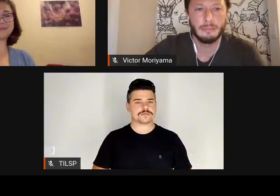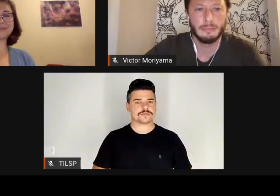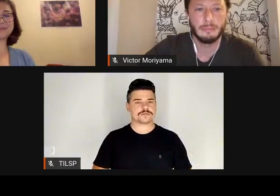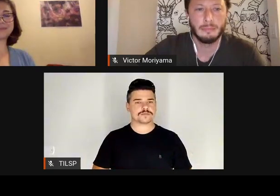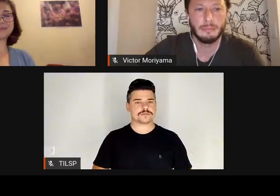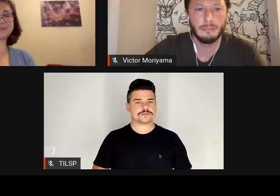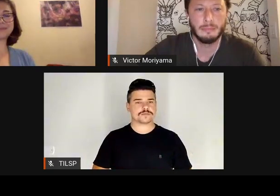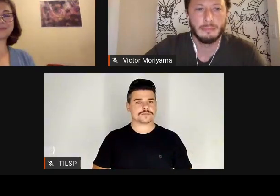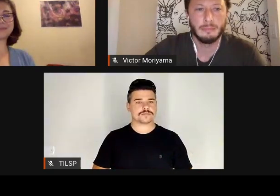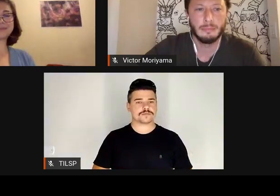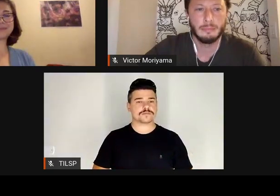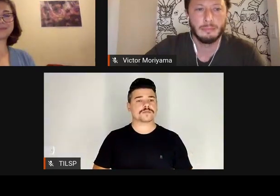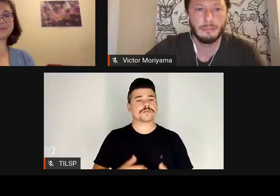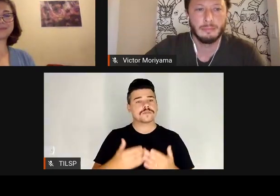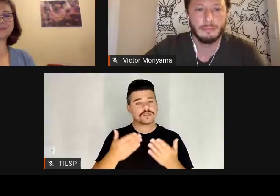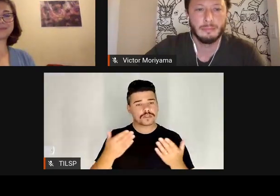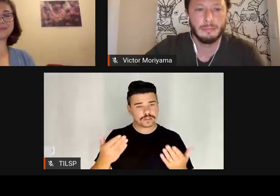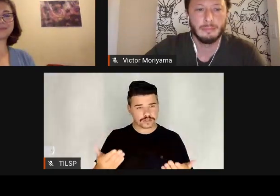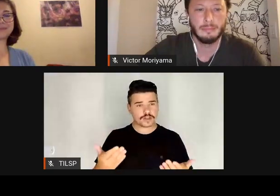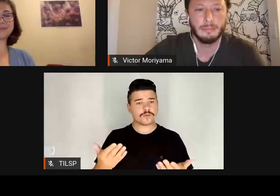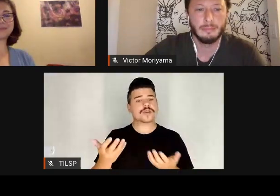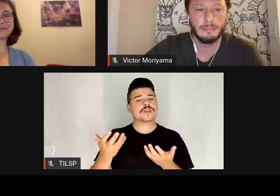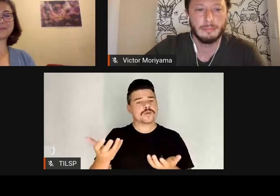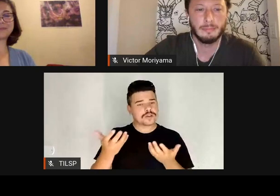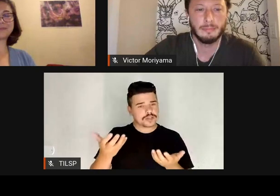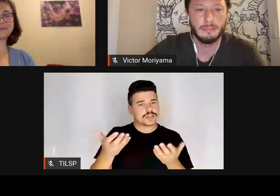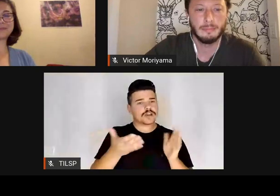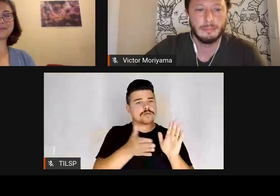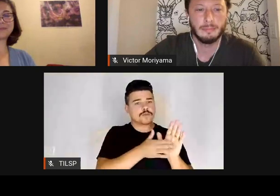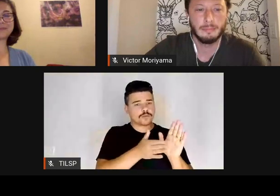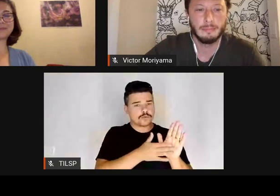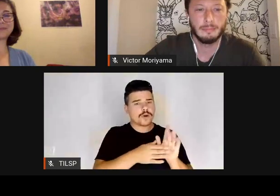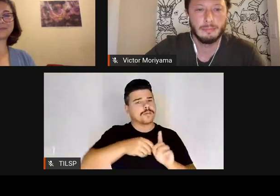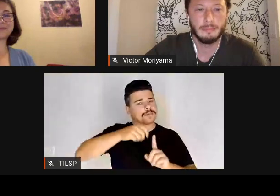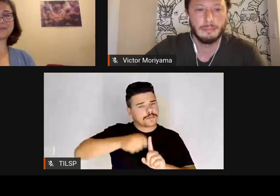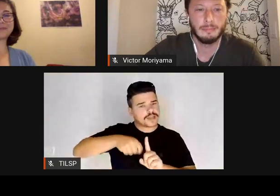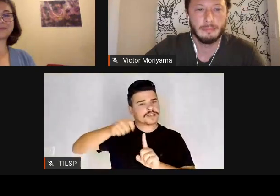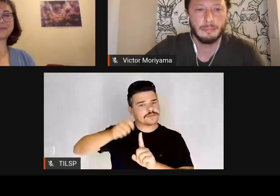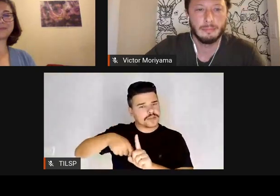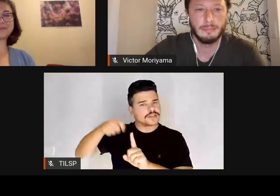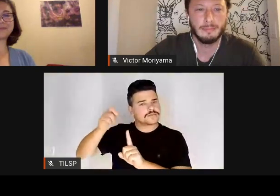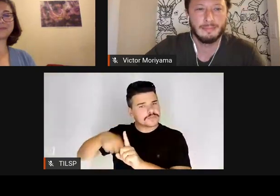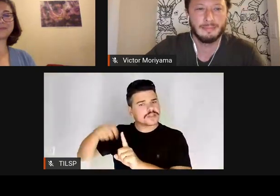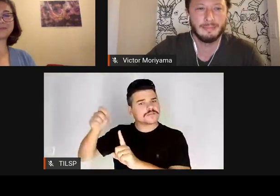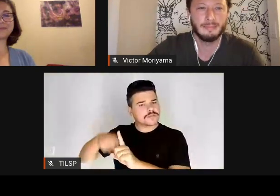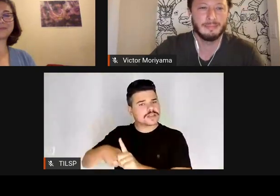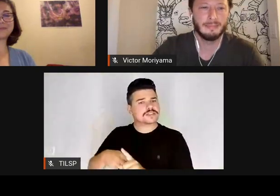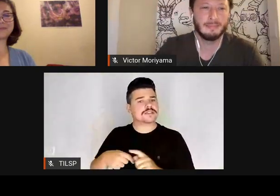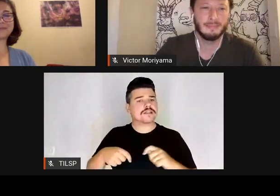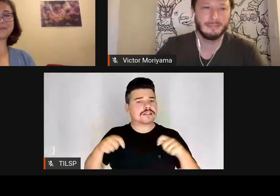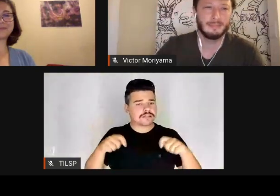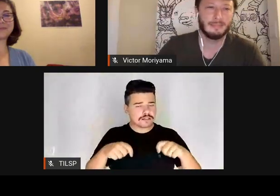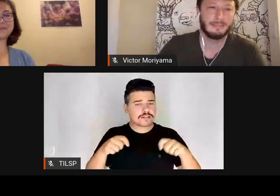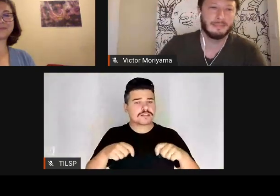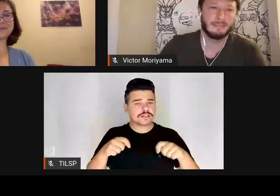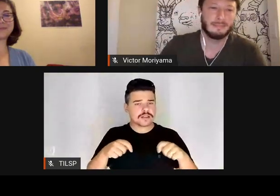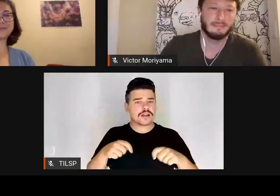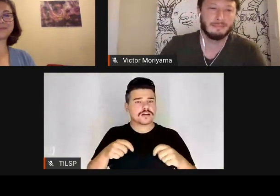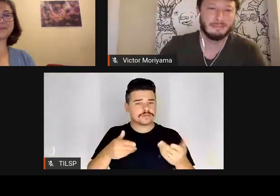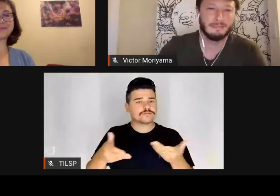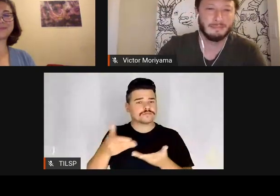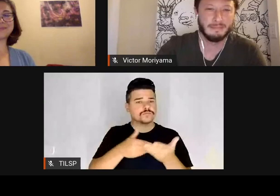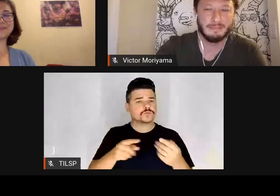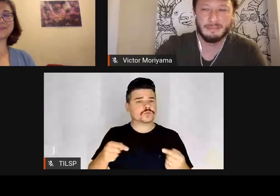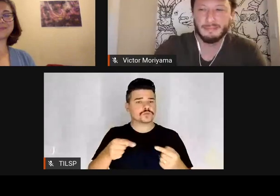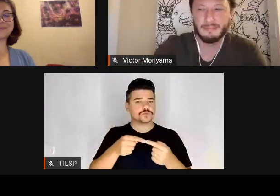Então, Sérgio, eu queria lhe propor que uma vez por mês, se não, sem dúvida, Luiz Carlos, eu acho que é